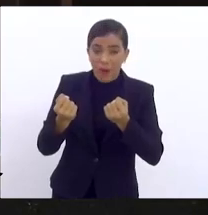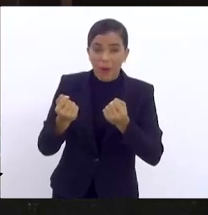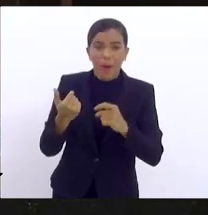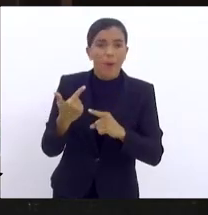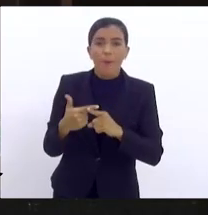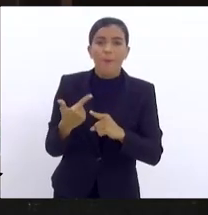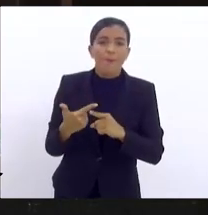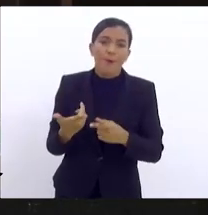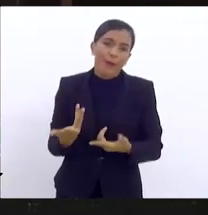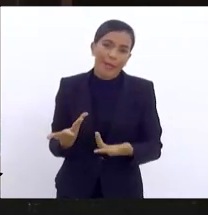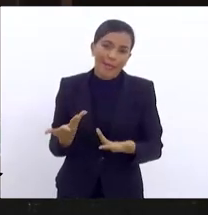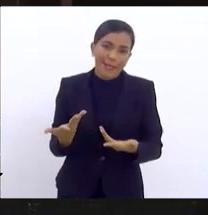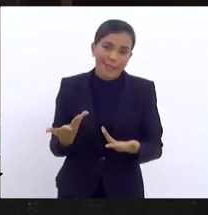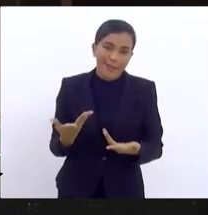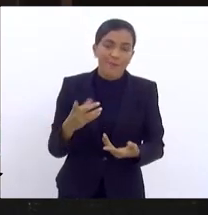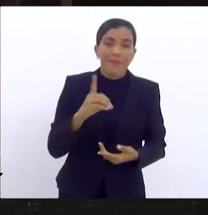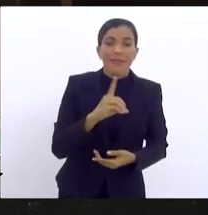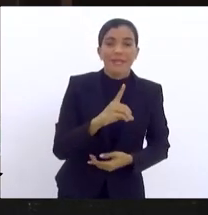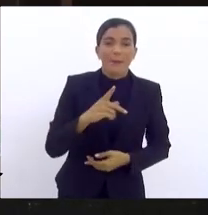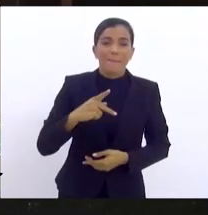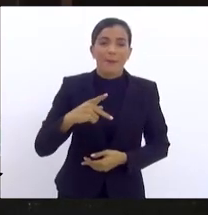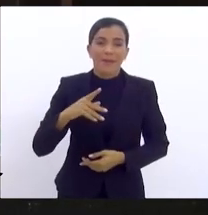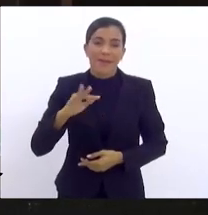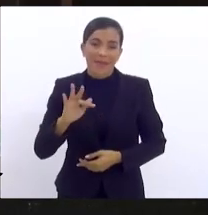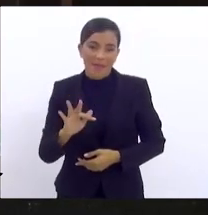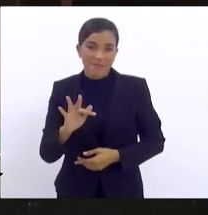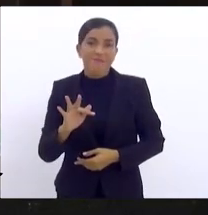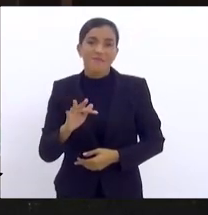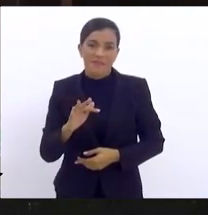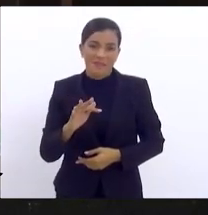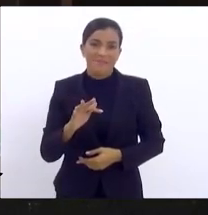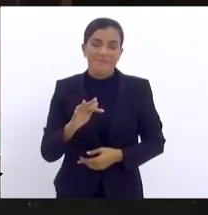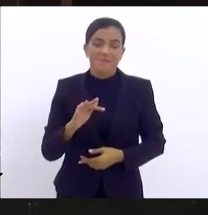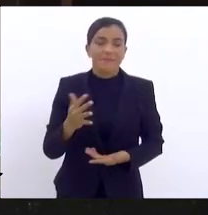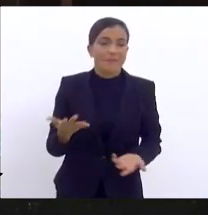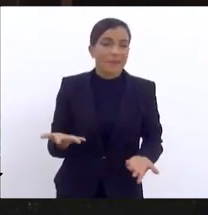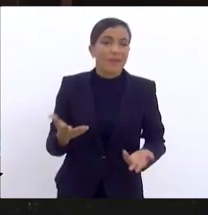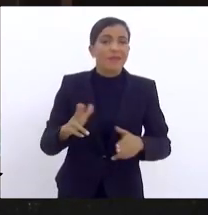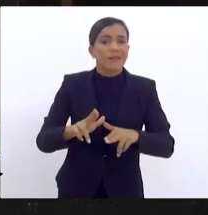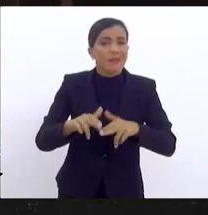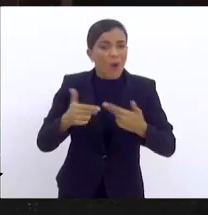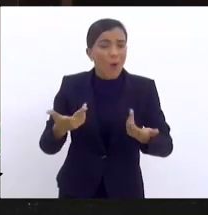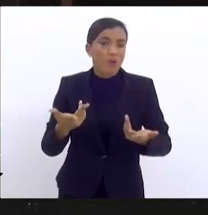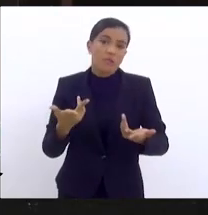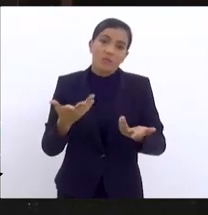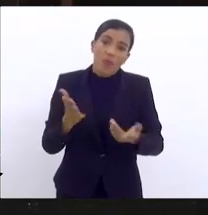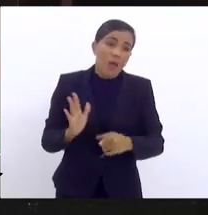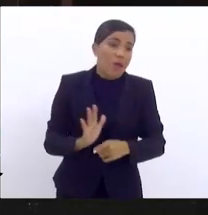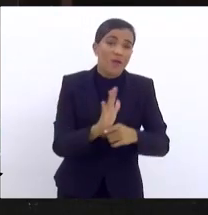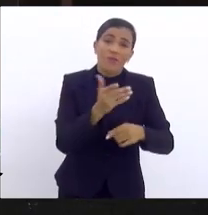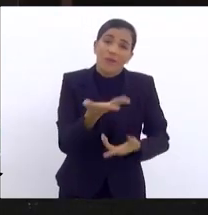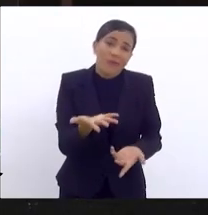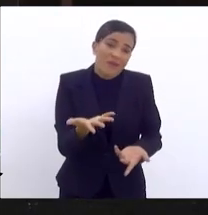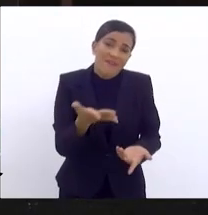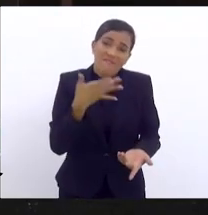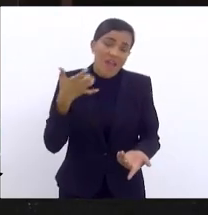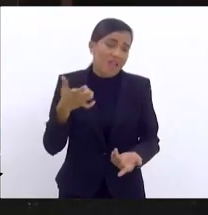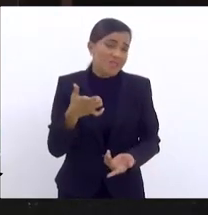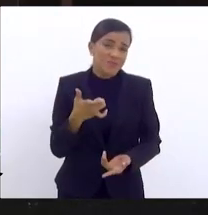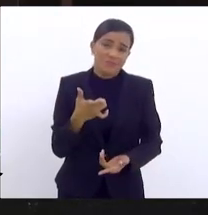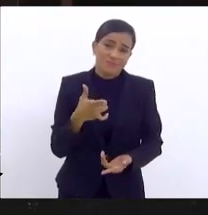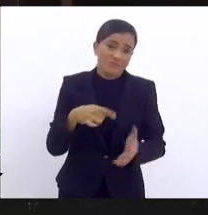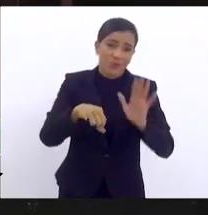muito obstado por uma dpf Então até isso também colabora para essa esse pra essa modalidade tá muito facilitada hoje